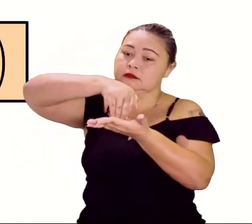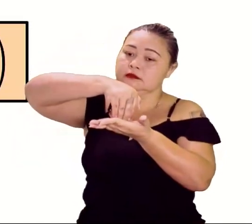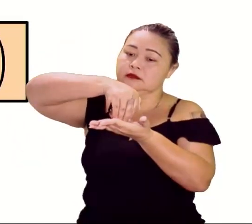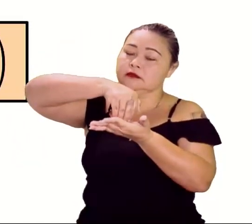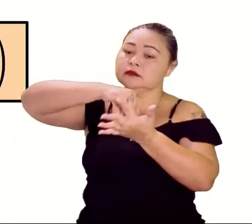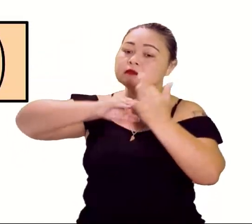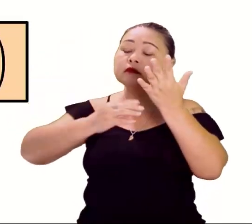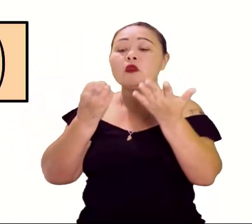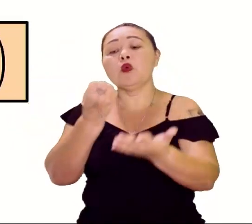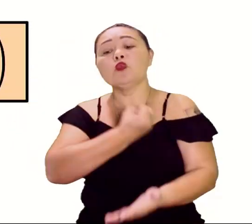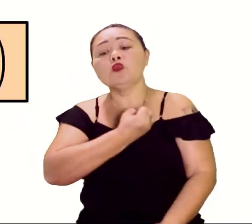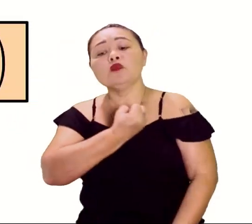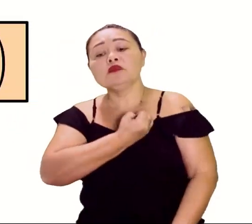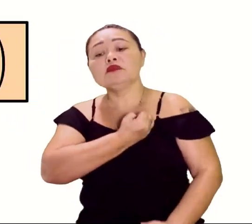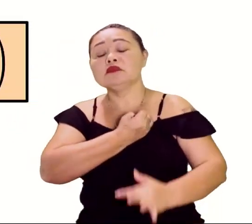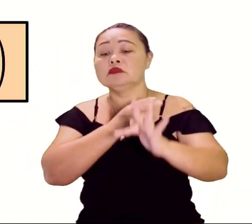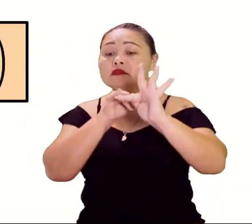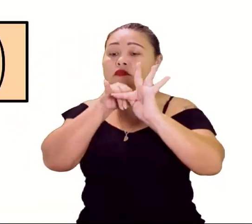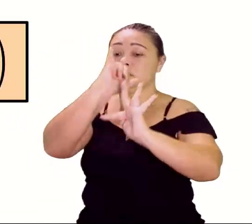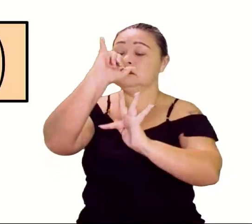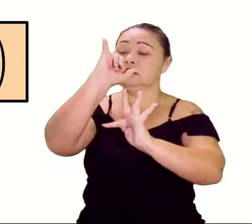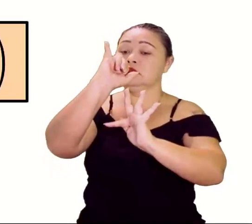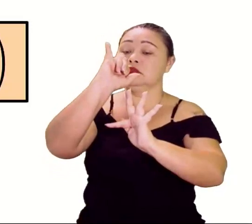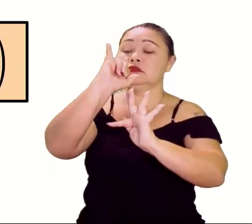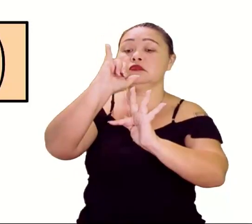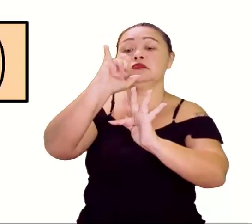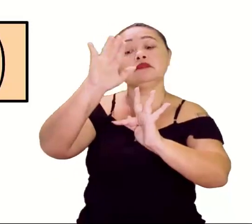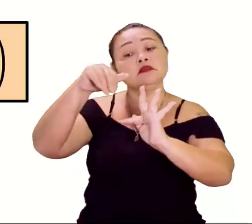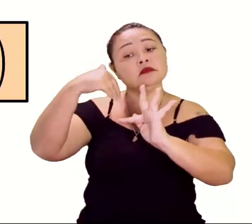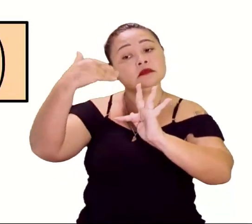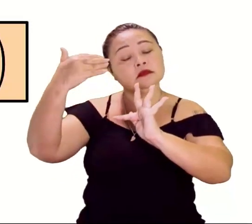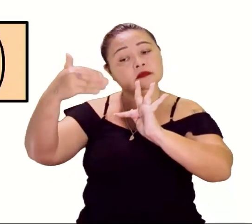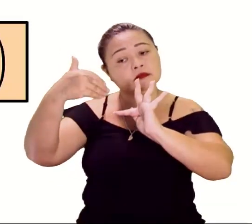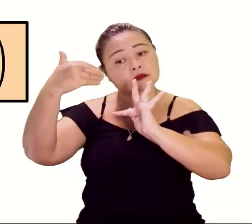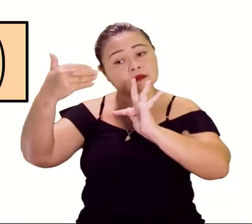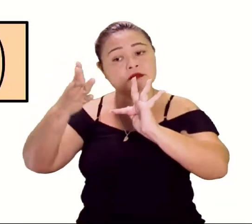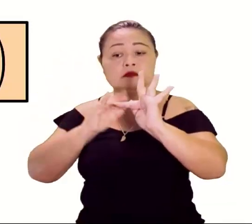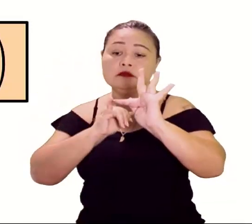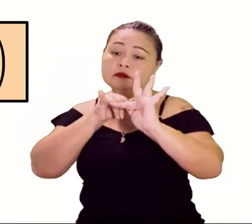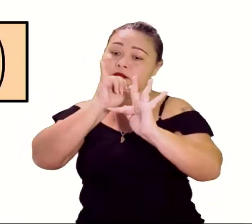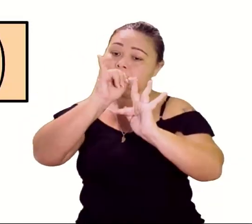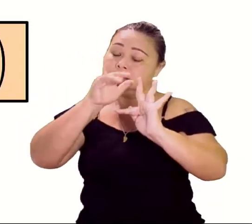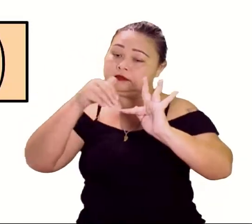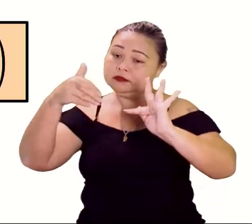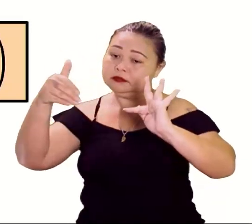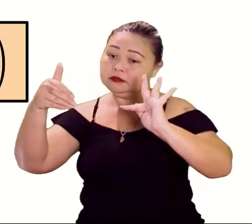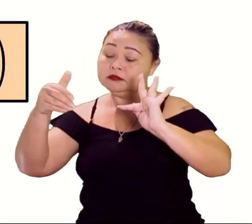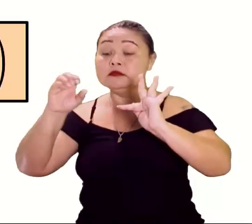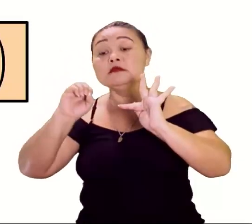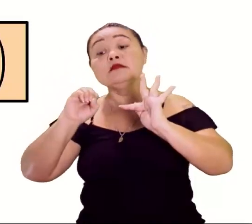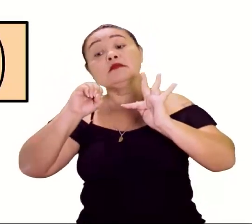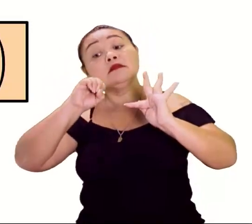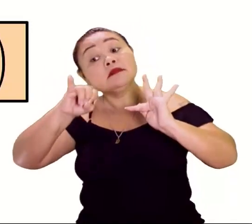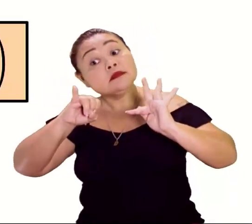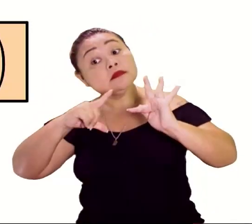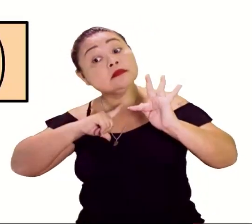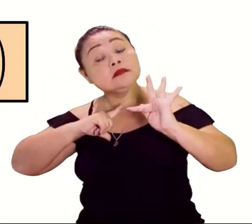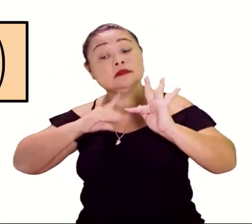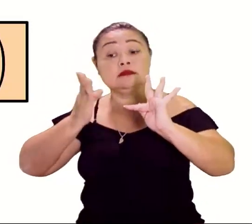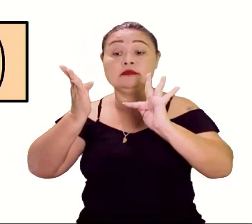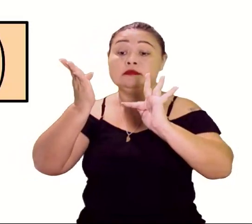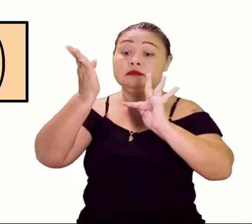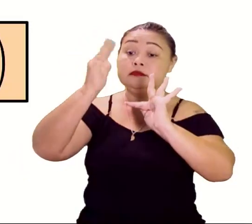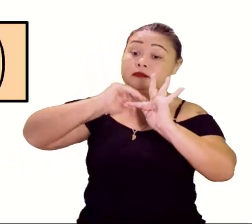um menor valor para o y. A partir dali, o y só aumenta. Se a concavidade